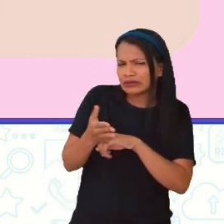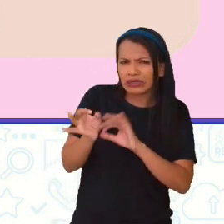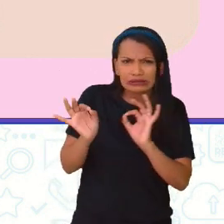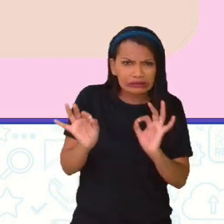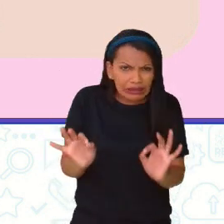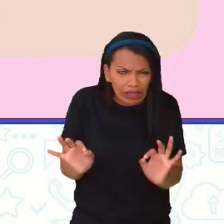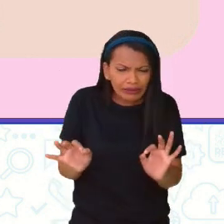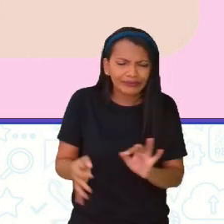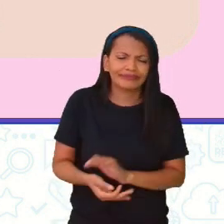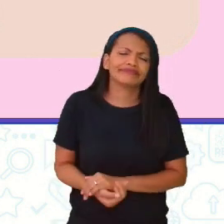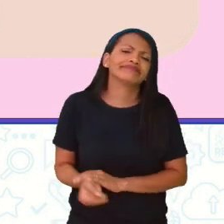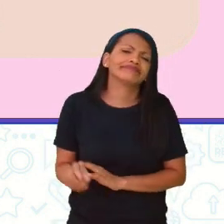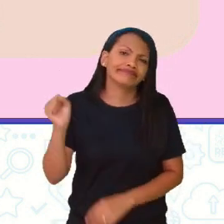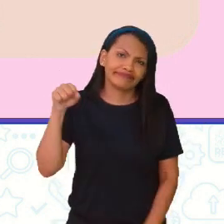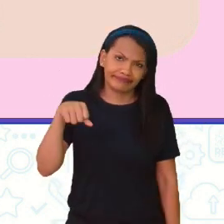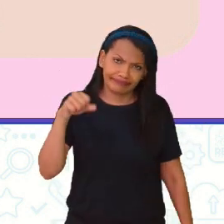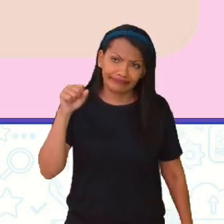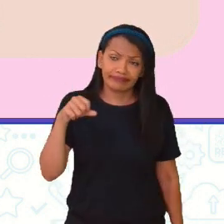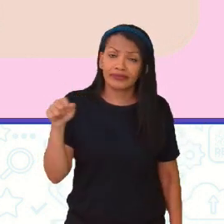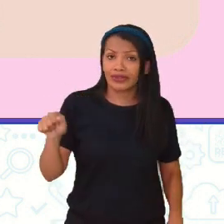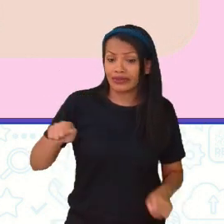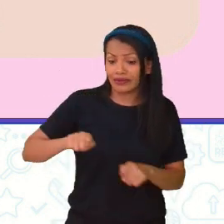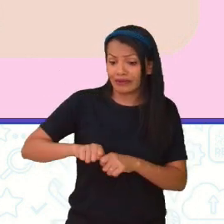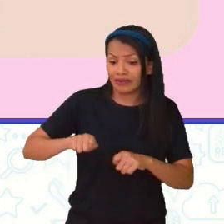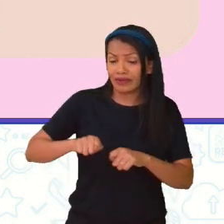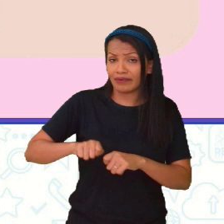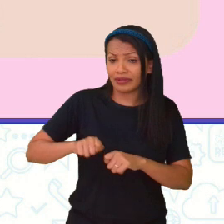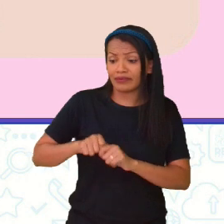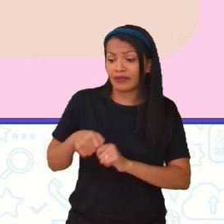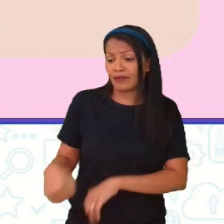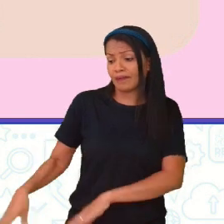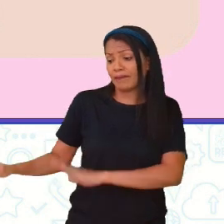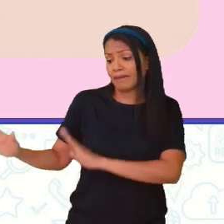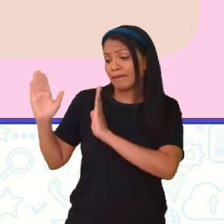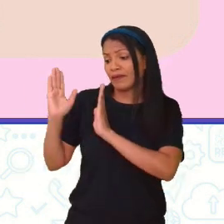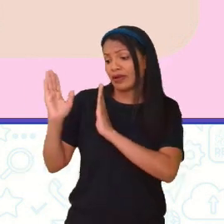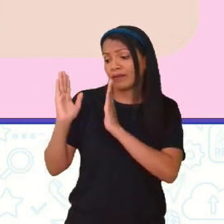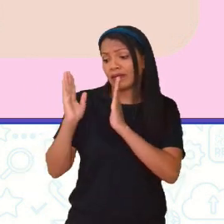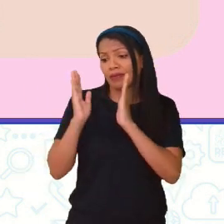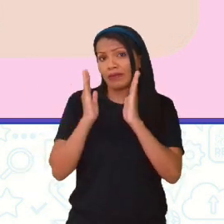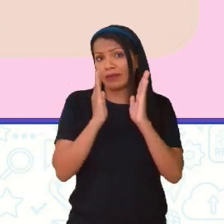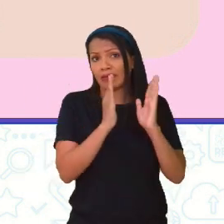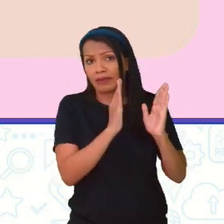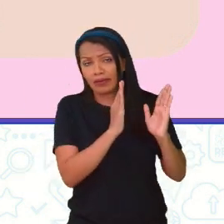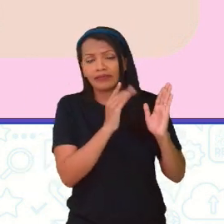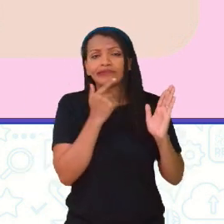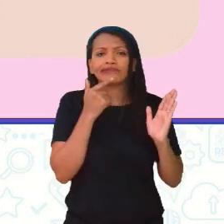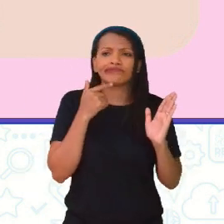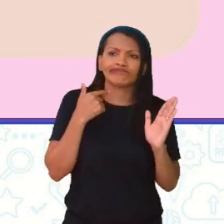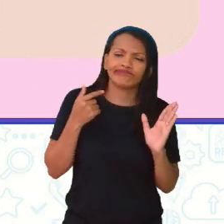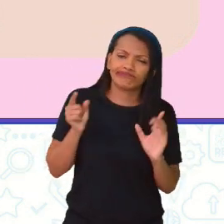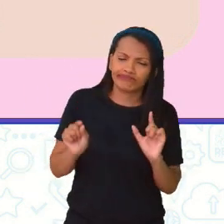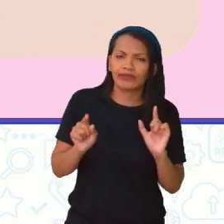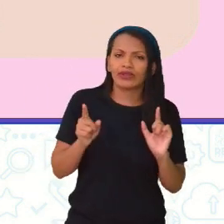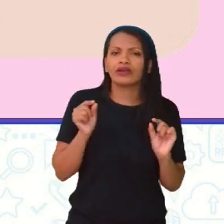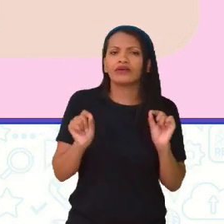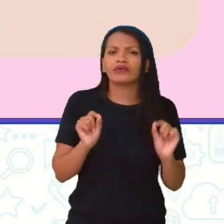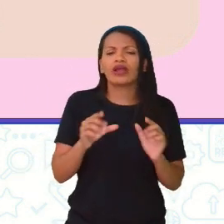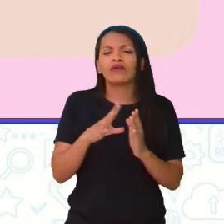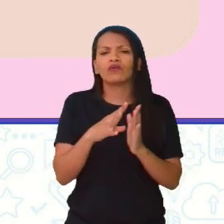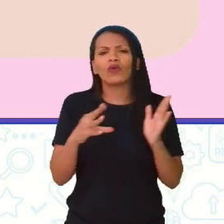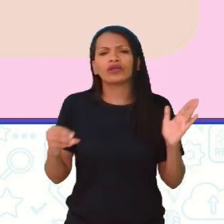Essas pesquisas de amostragem, elas são feitas periodicamente e elas são confirmadas, essa tendência